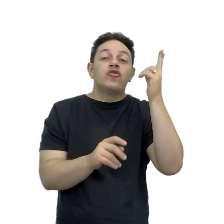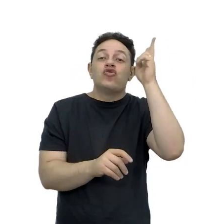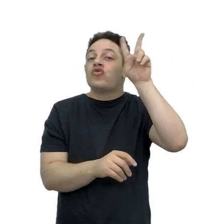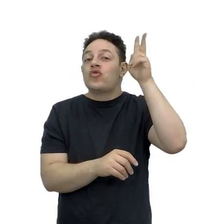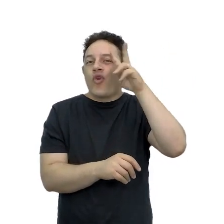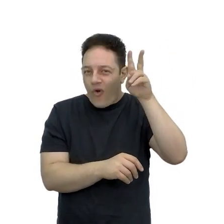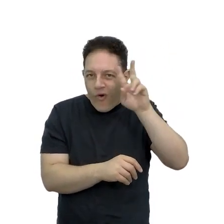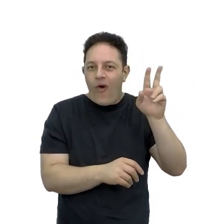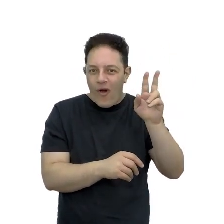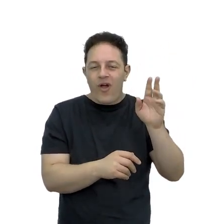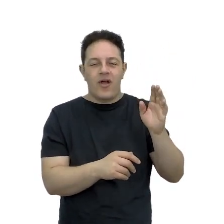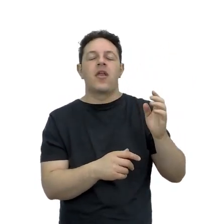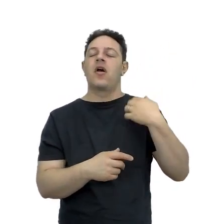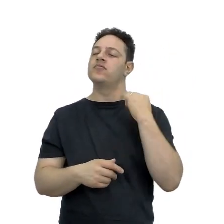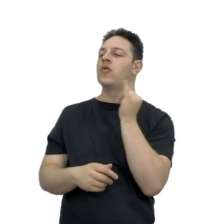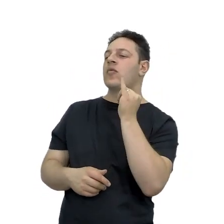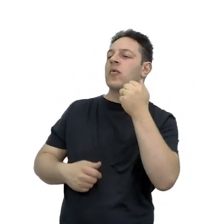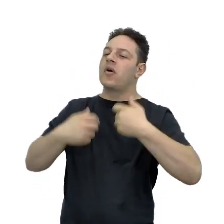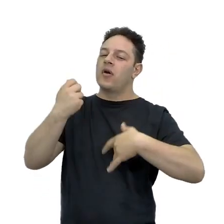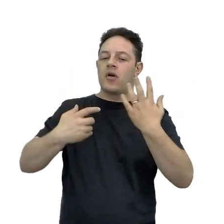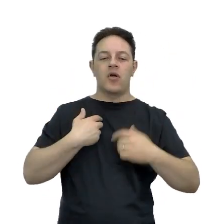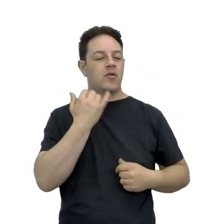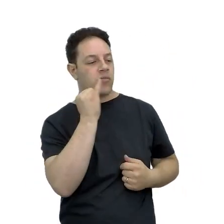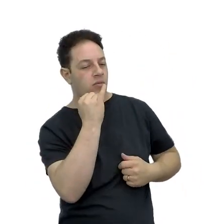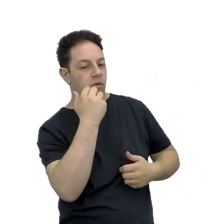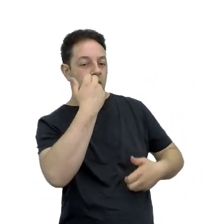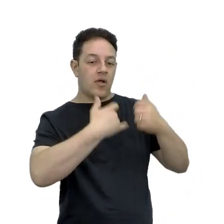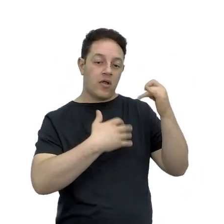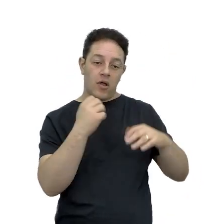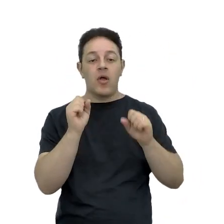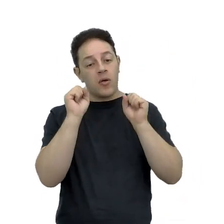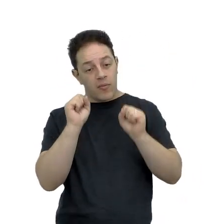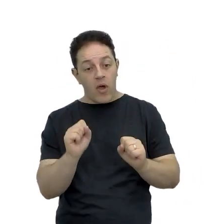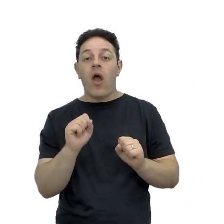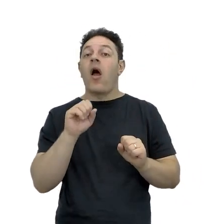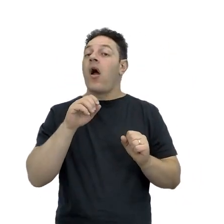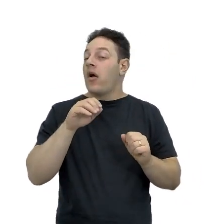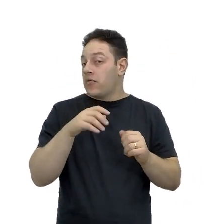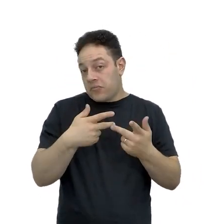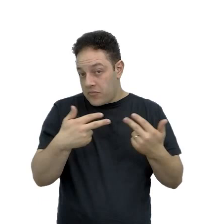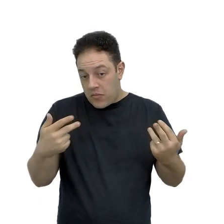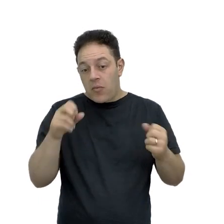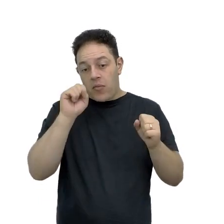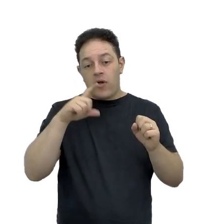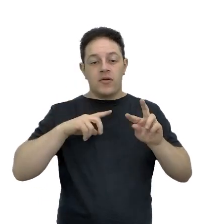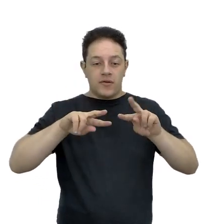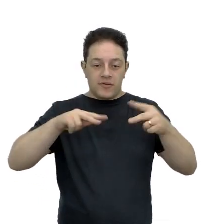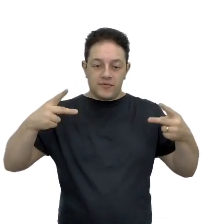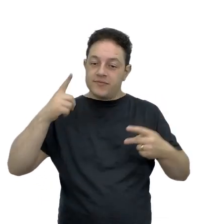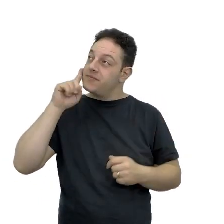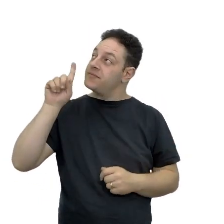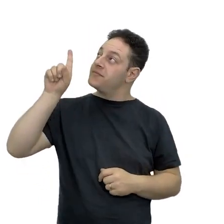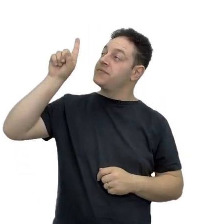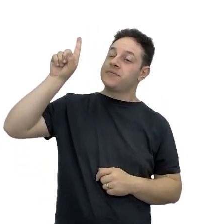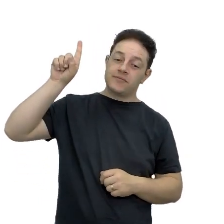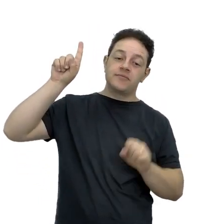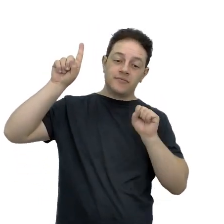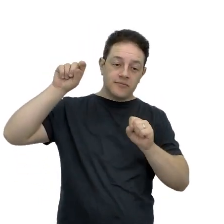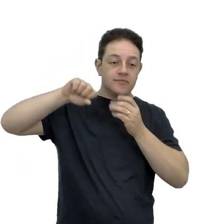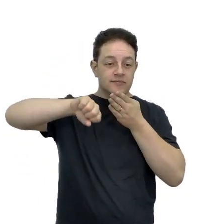de ferramenta para que você, se estiver, né, ao alcance aí, utilize